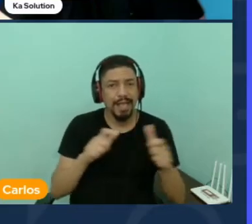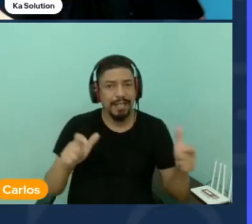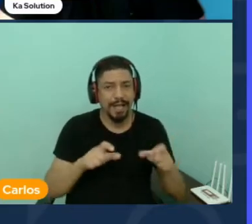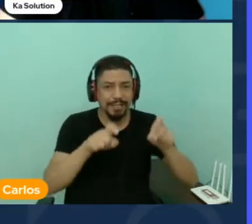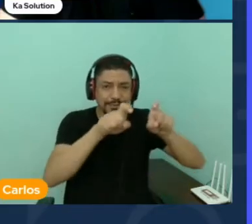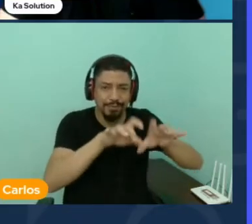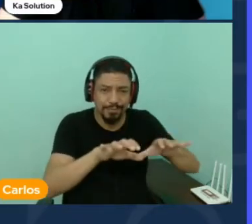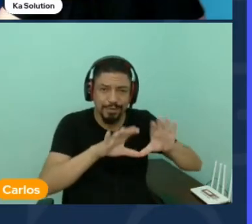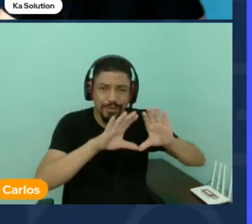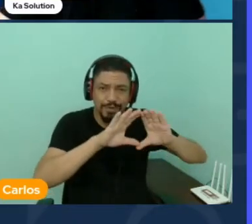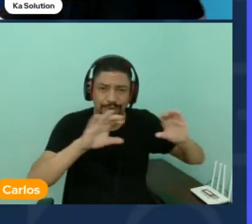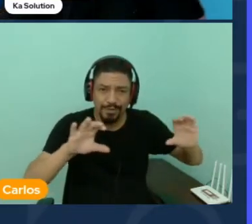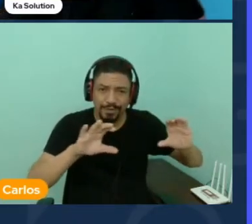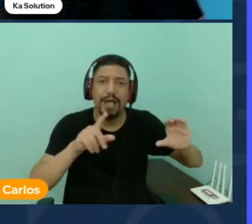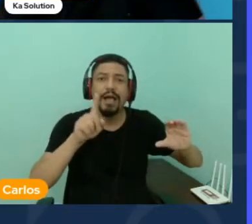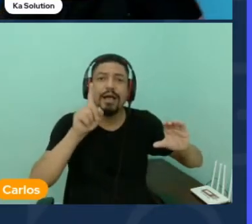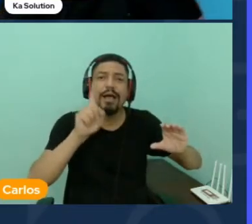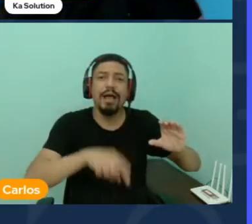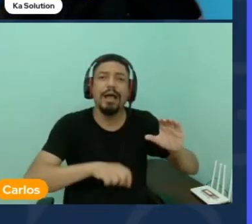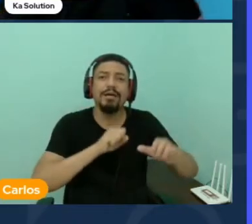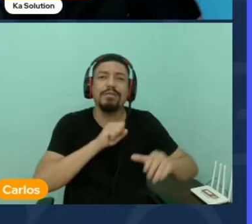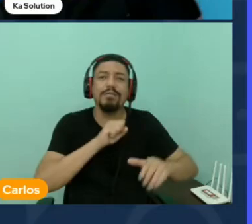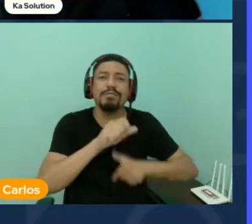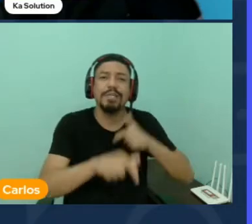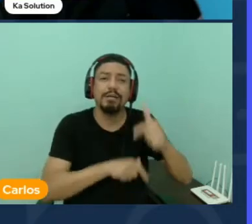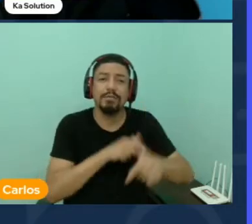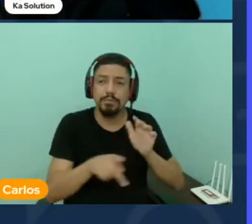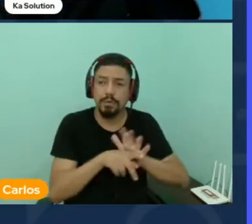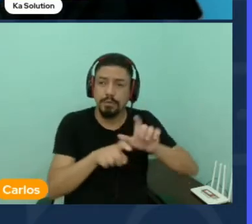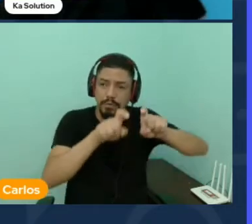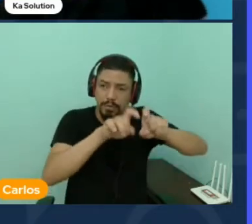Cloud. Ele é um serviço de computação